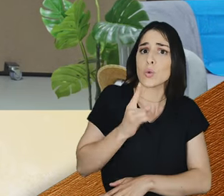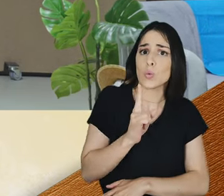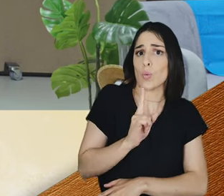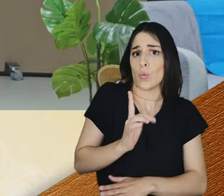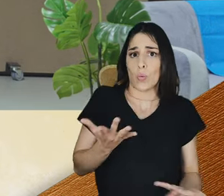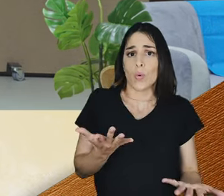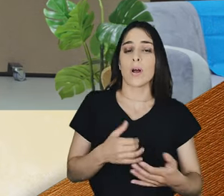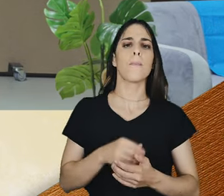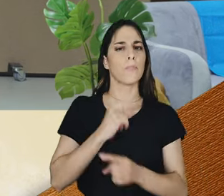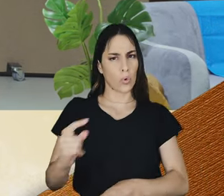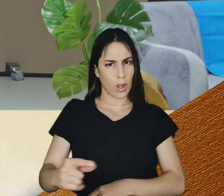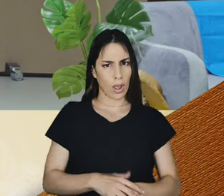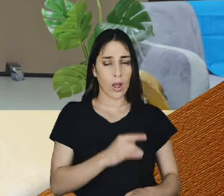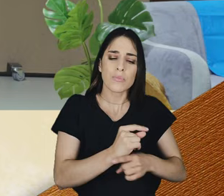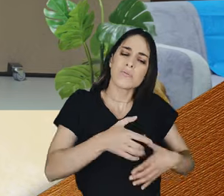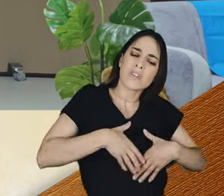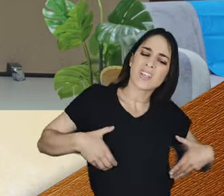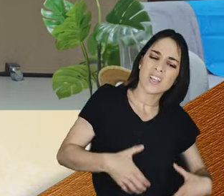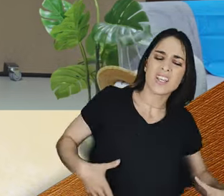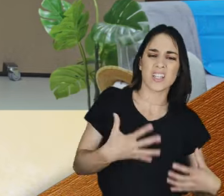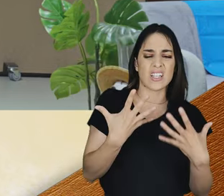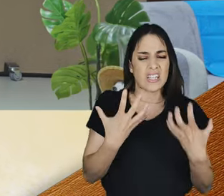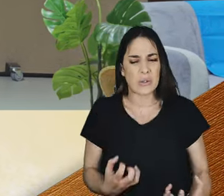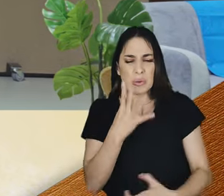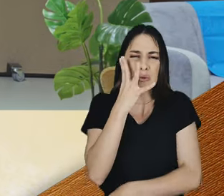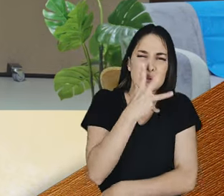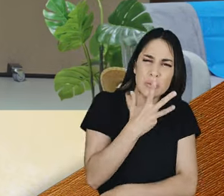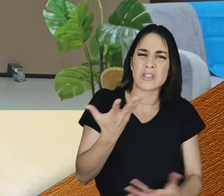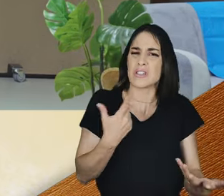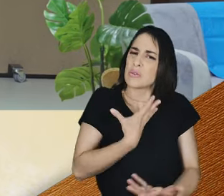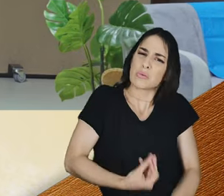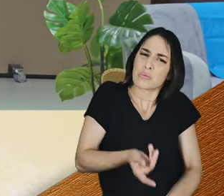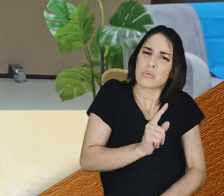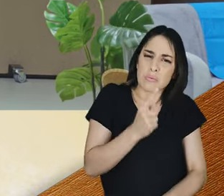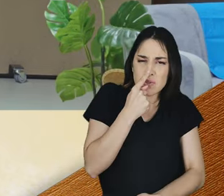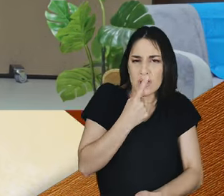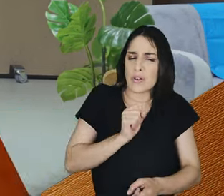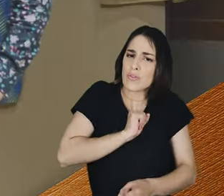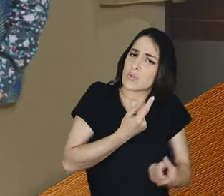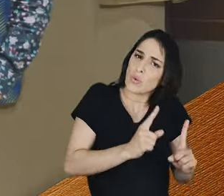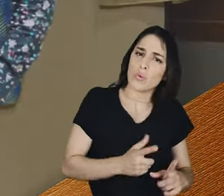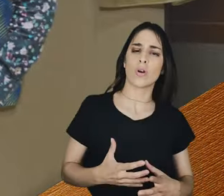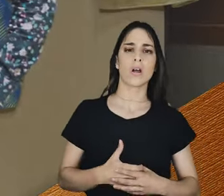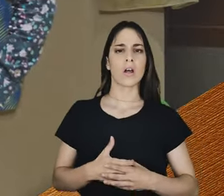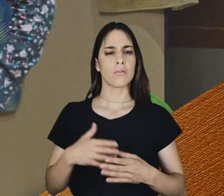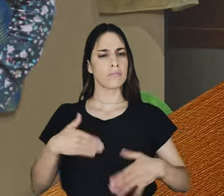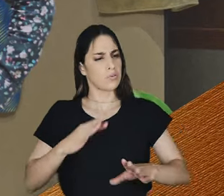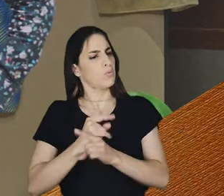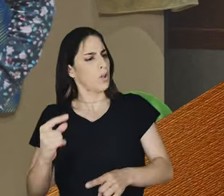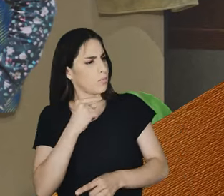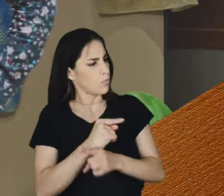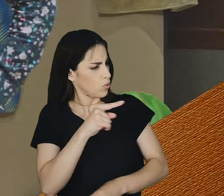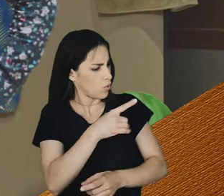Então porquê? Porque andar de biquíni, o calor, o bafo, não é a minha estação preferida, mas porque... são gostos. Pois, mas foi porque engordaste um